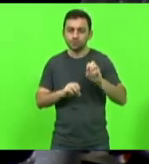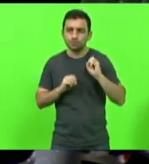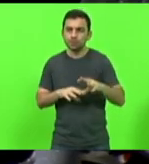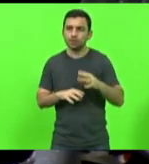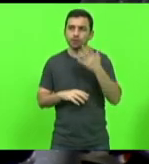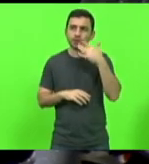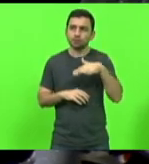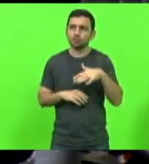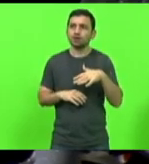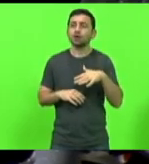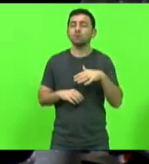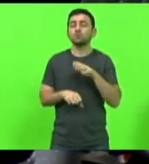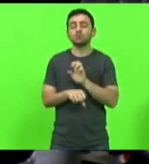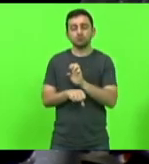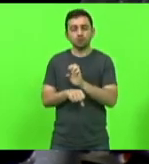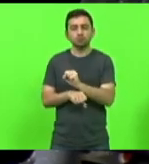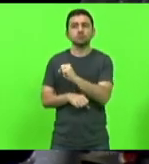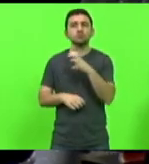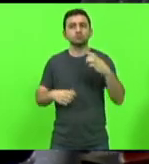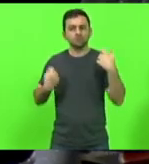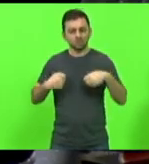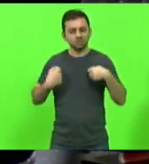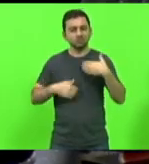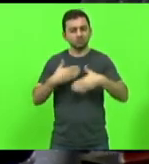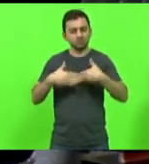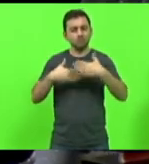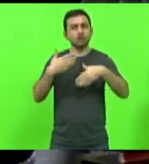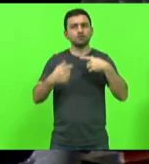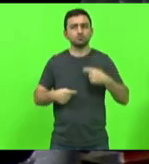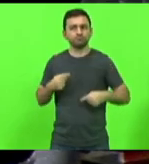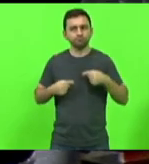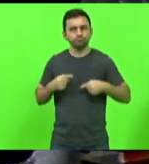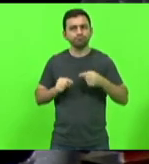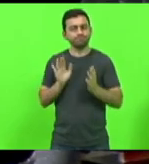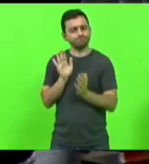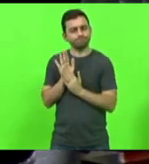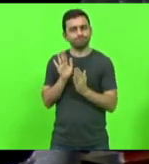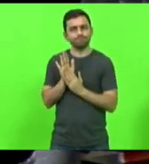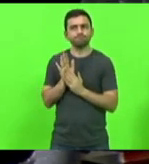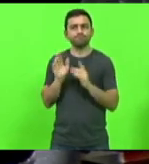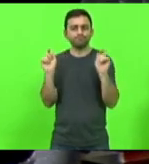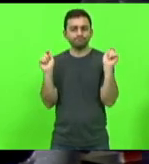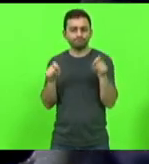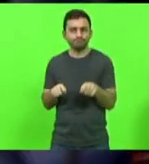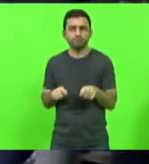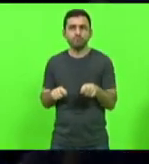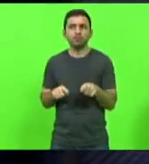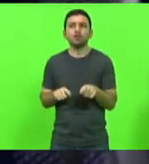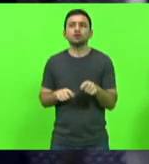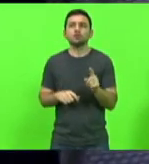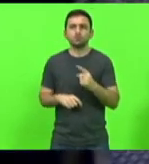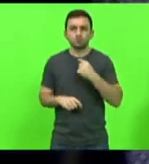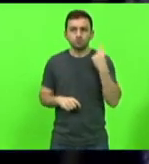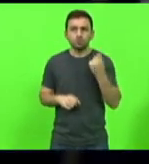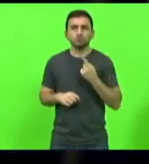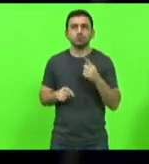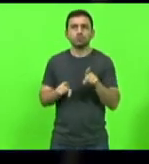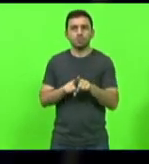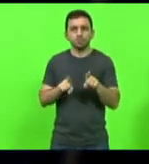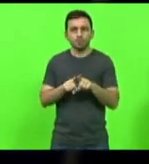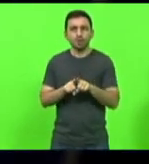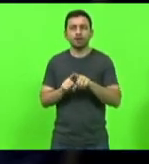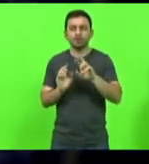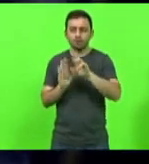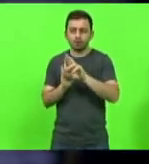Estado tem que avançar nessa discussão e propor algo que permita que nós possamos, inclusive, estabelecer